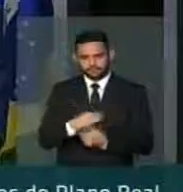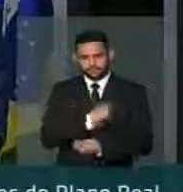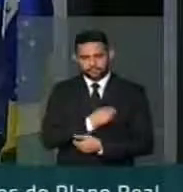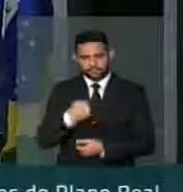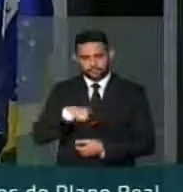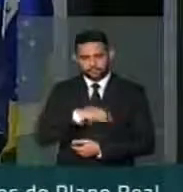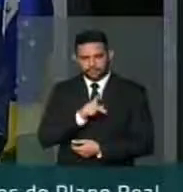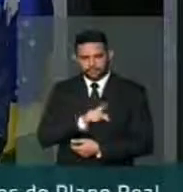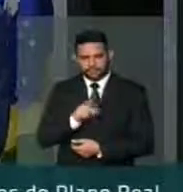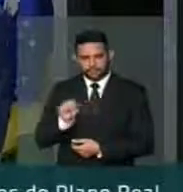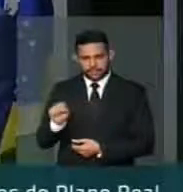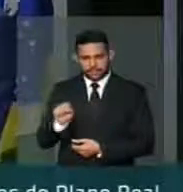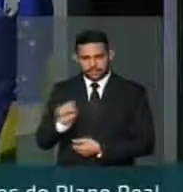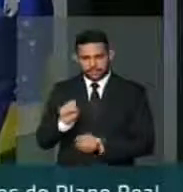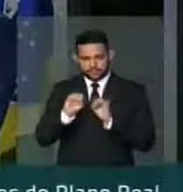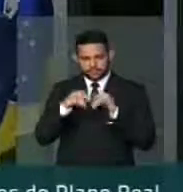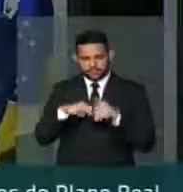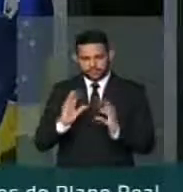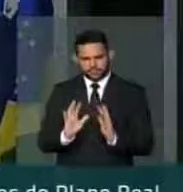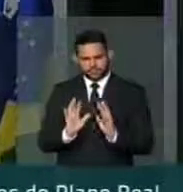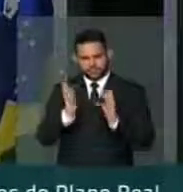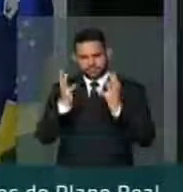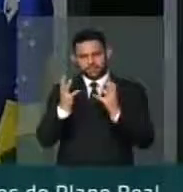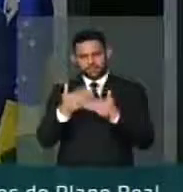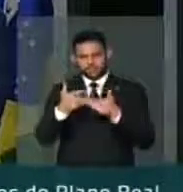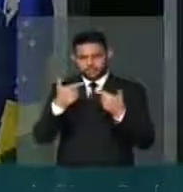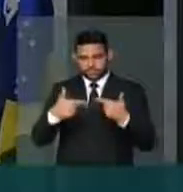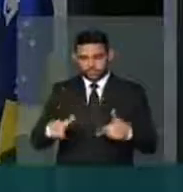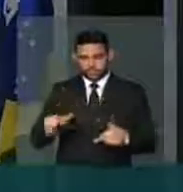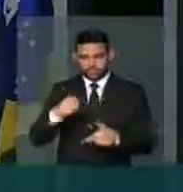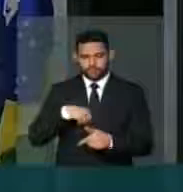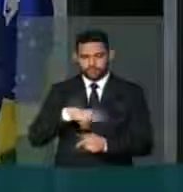Nós do PPS, por fim, enaltecemos mais uma vez